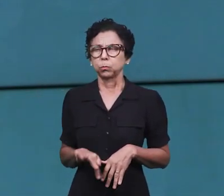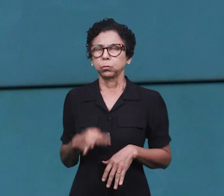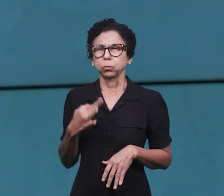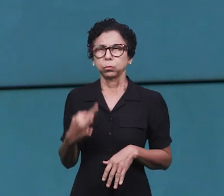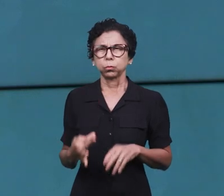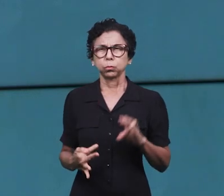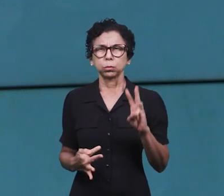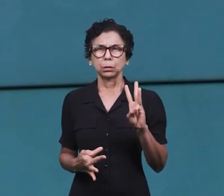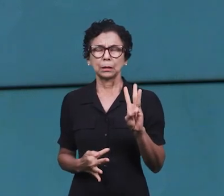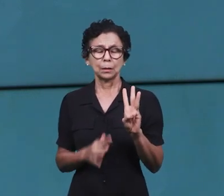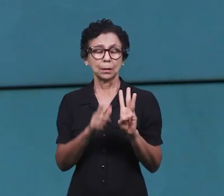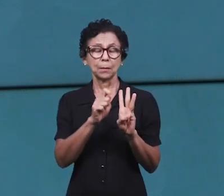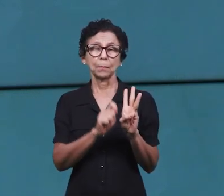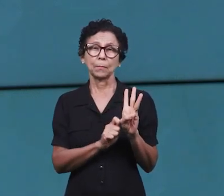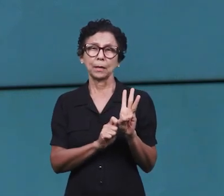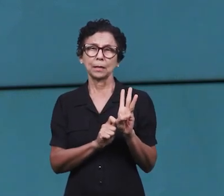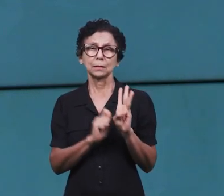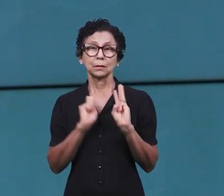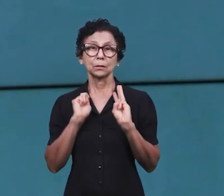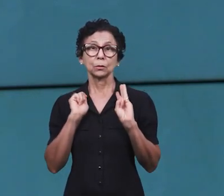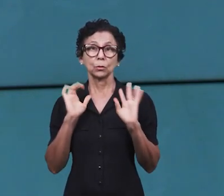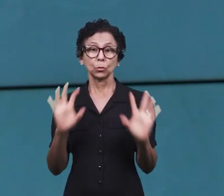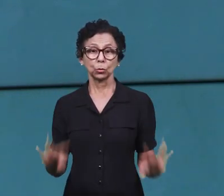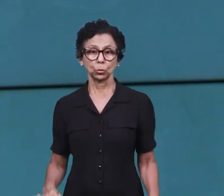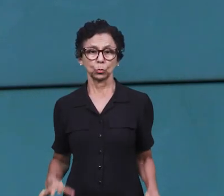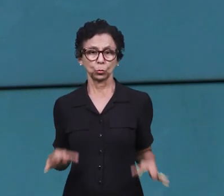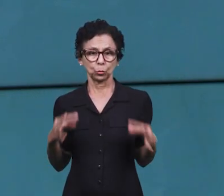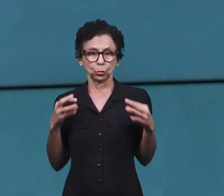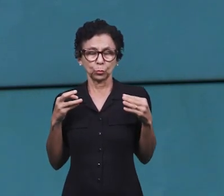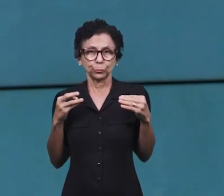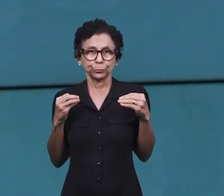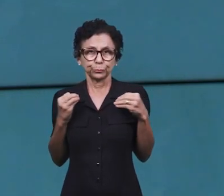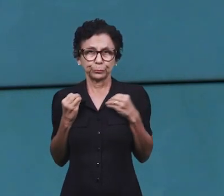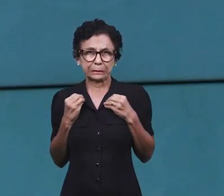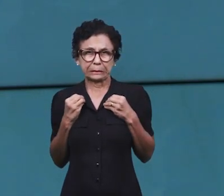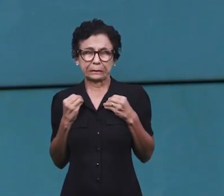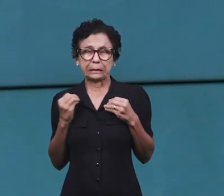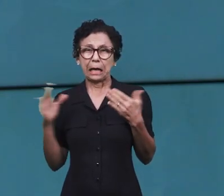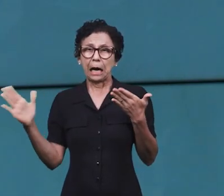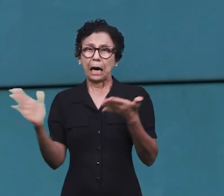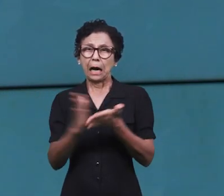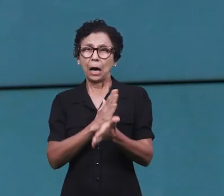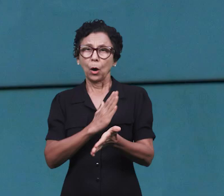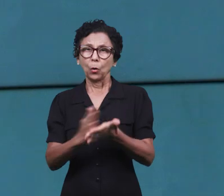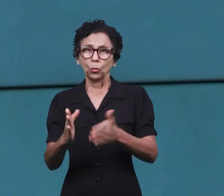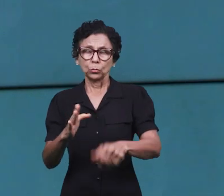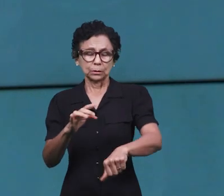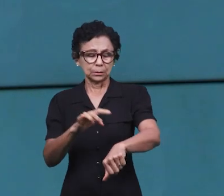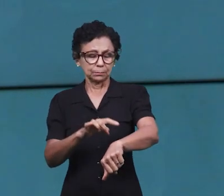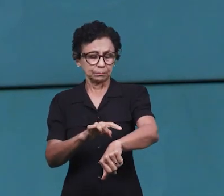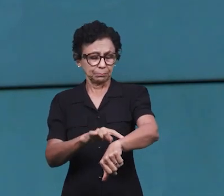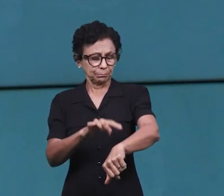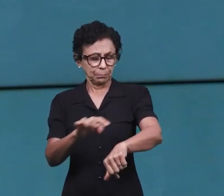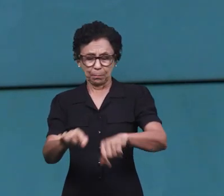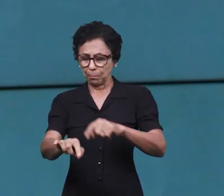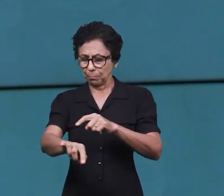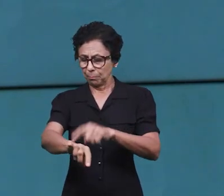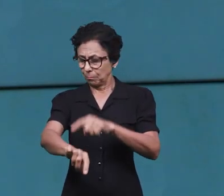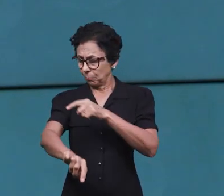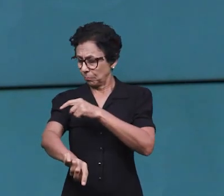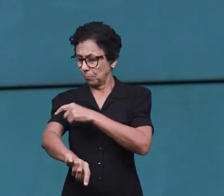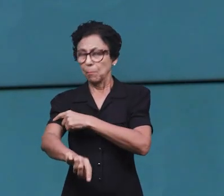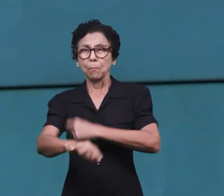3 meses em todo o corpo, a presença de pontos doloridos na musculatura,